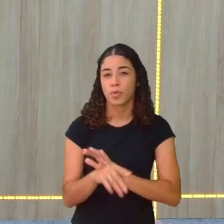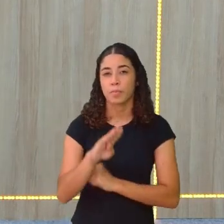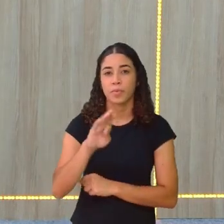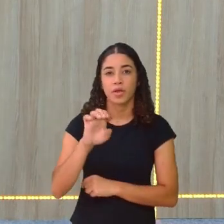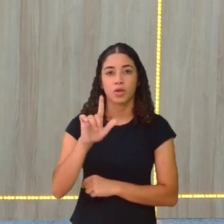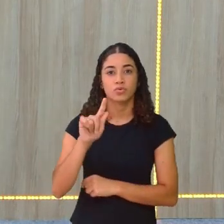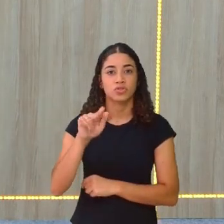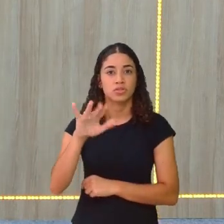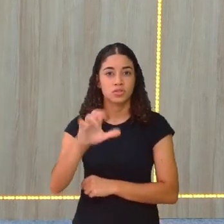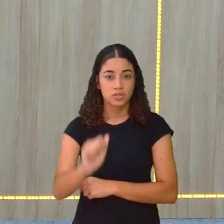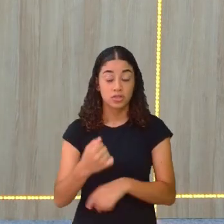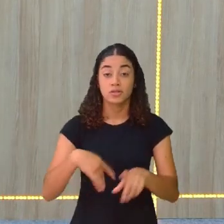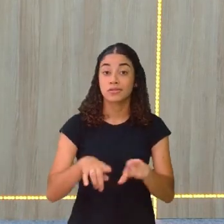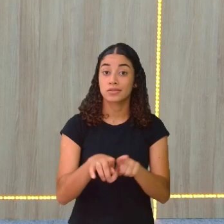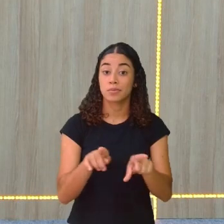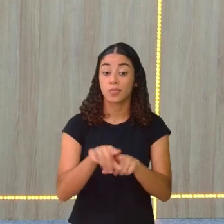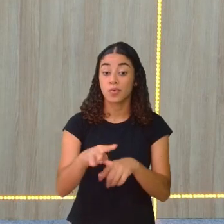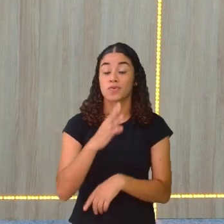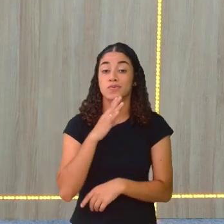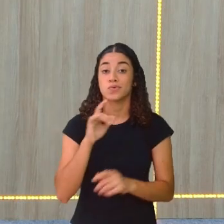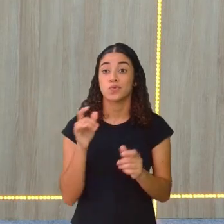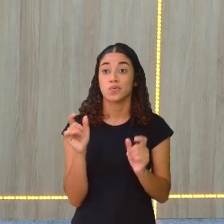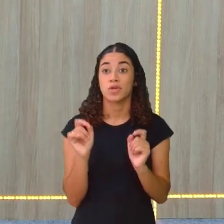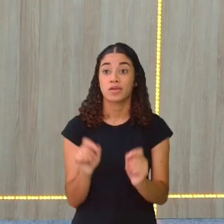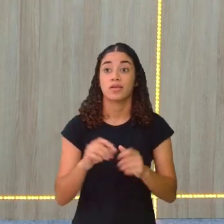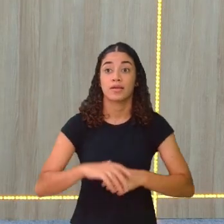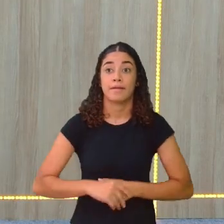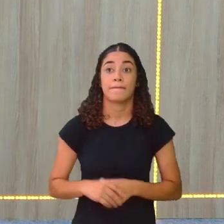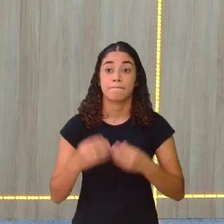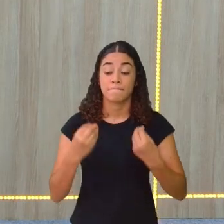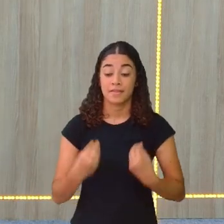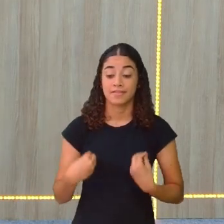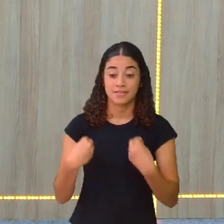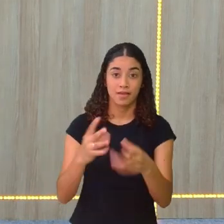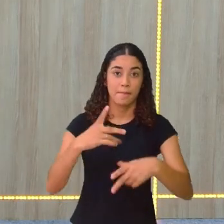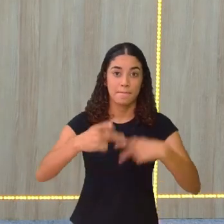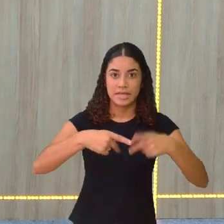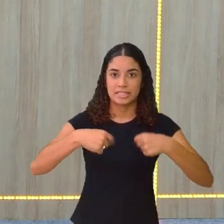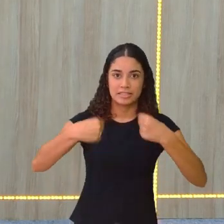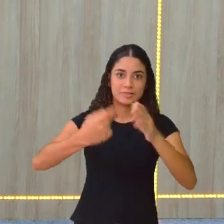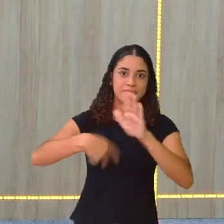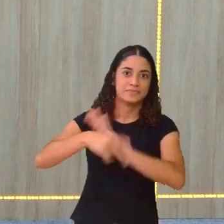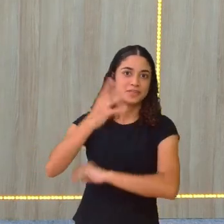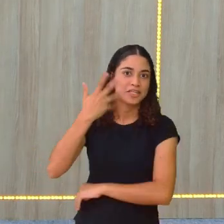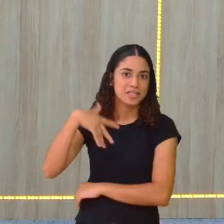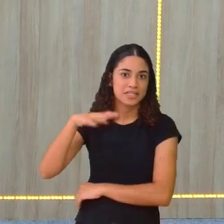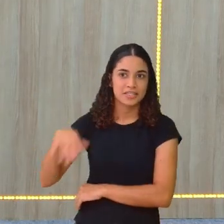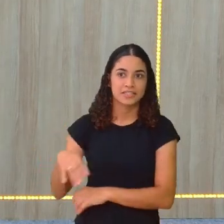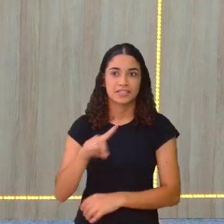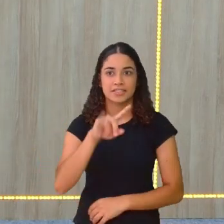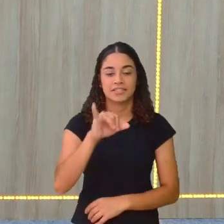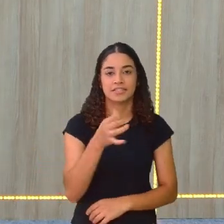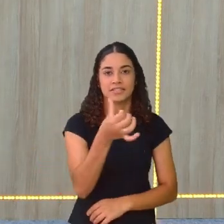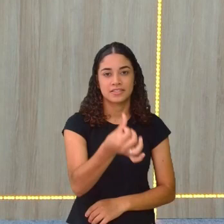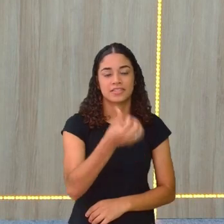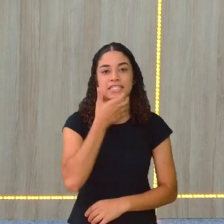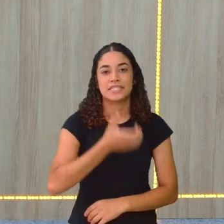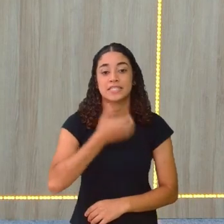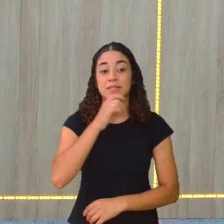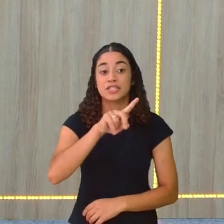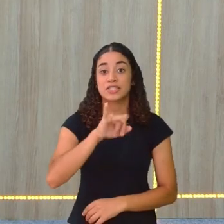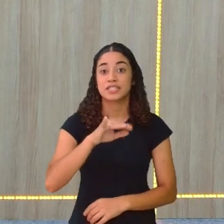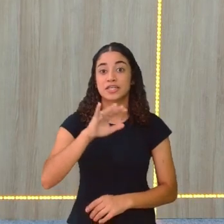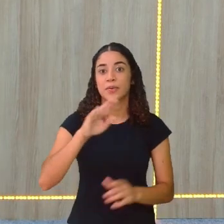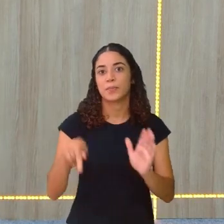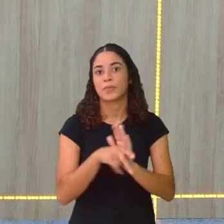é habitualmente conhecido como fornecedor de presentes para crianças em 6 de dezembro, o dia da sua festa.